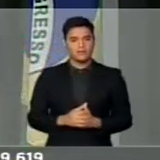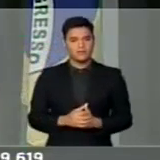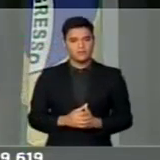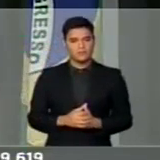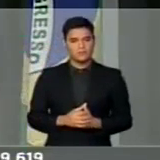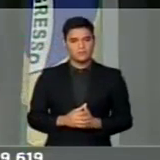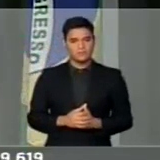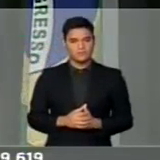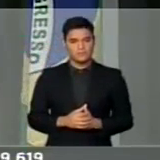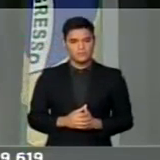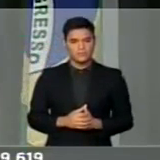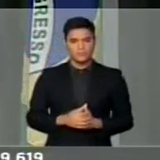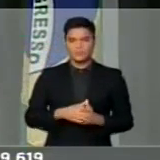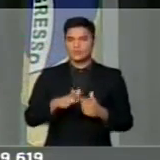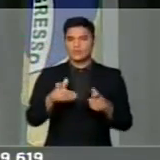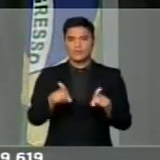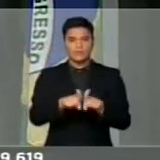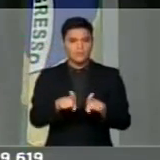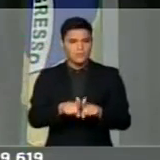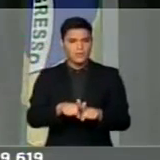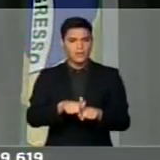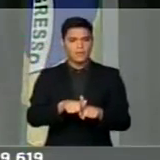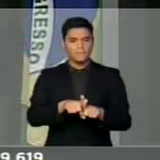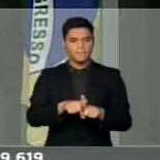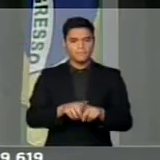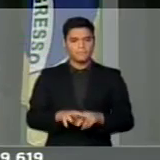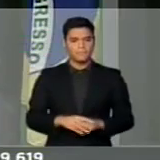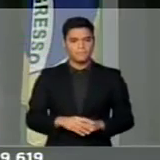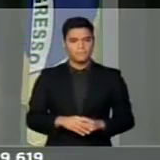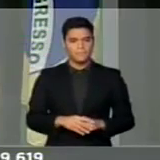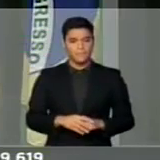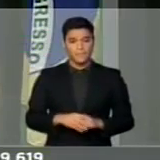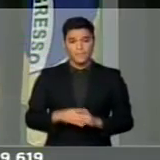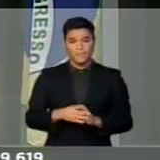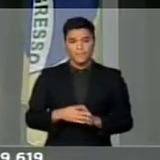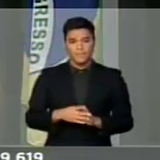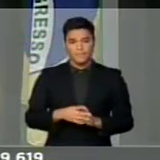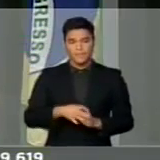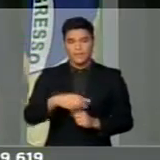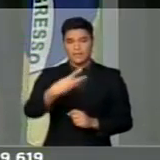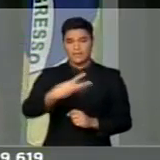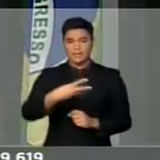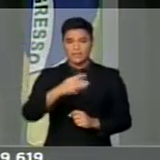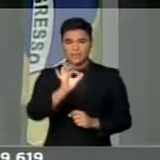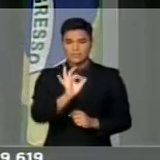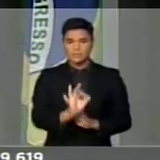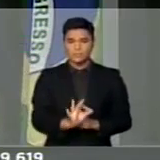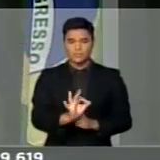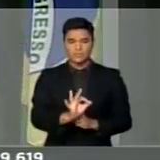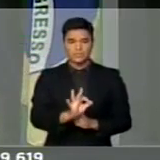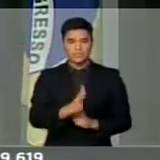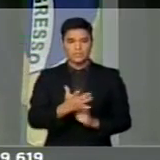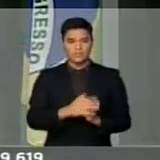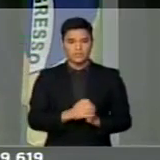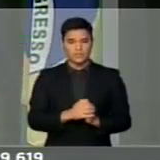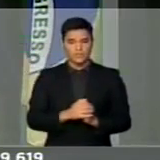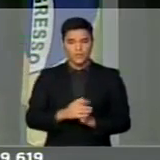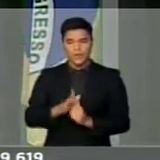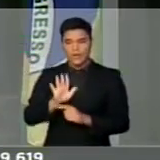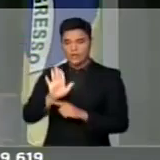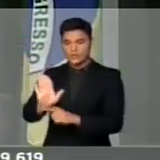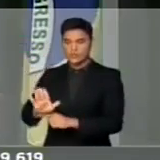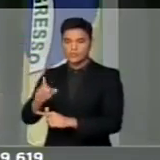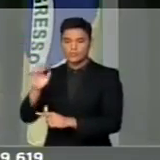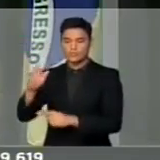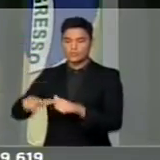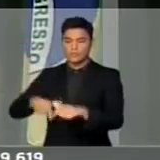trabalhador, voltou, o seu patrimônio remunera 3% e o banqueiro a 14%.